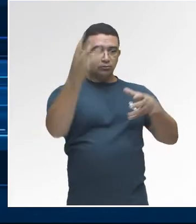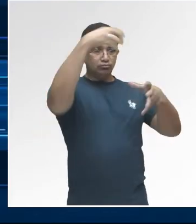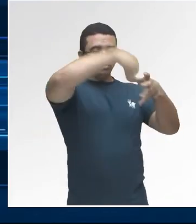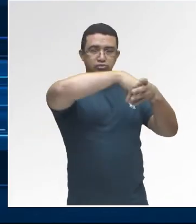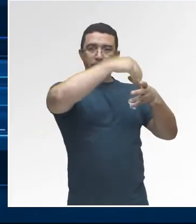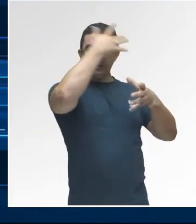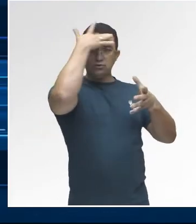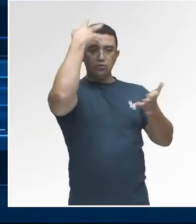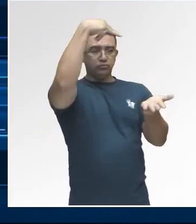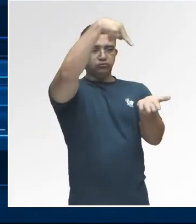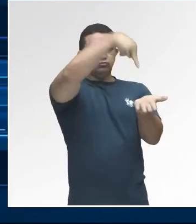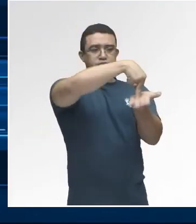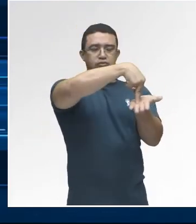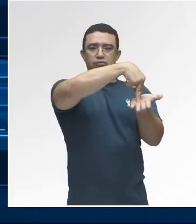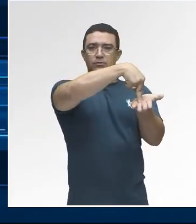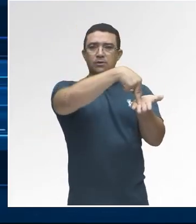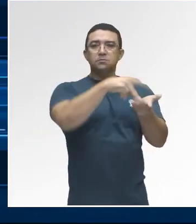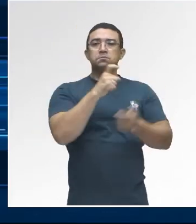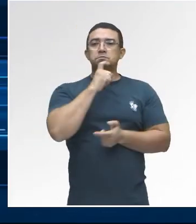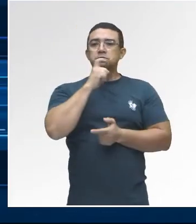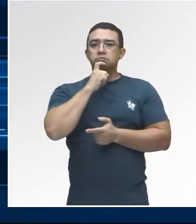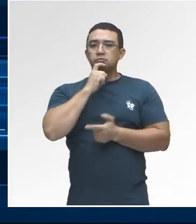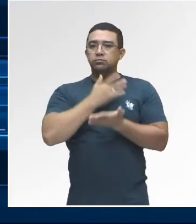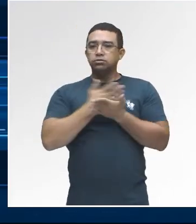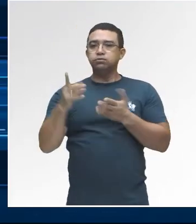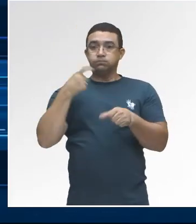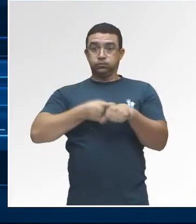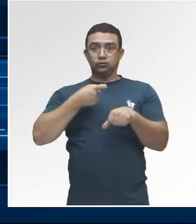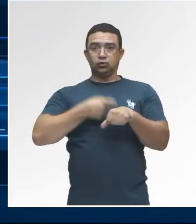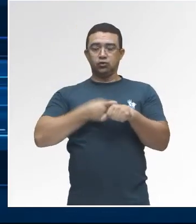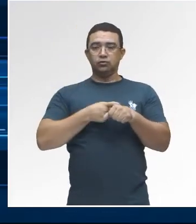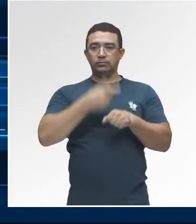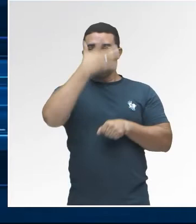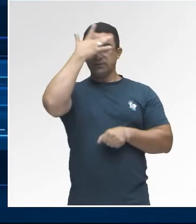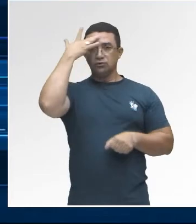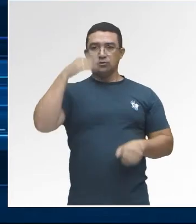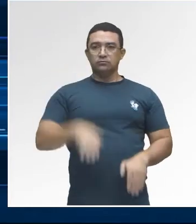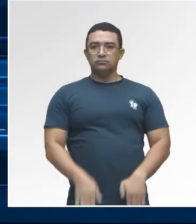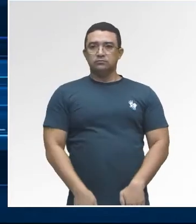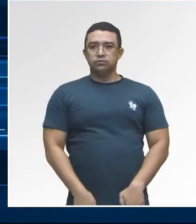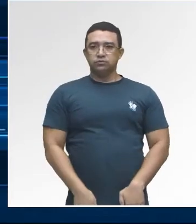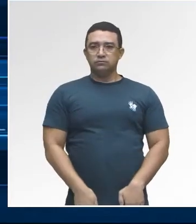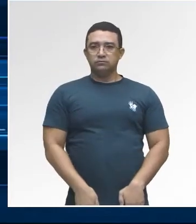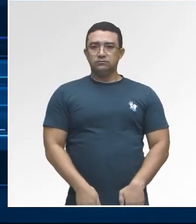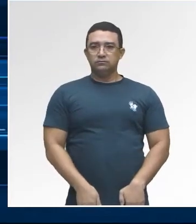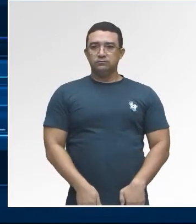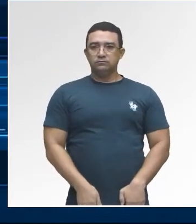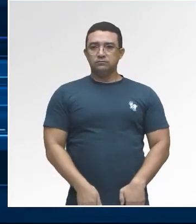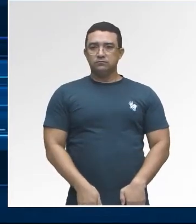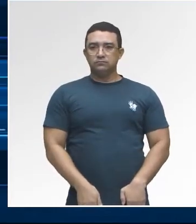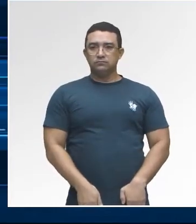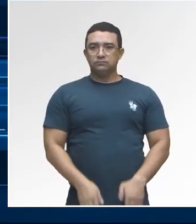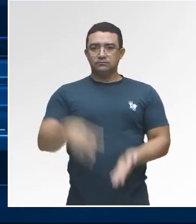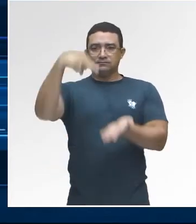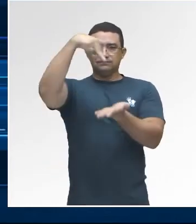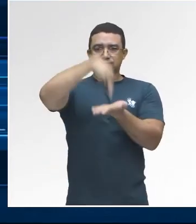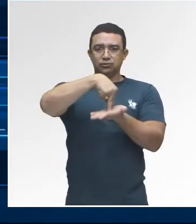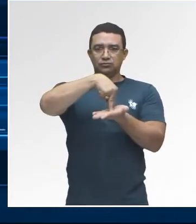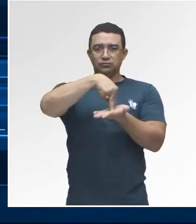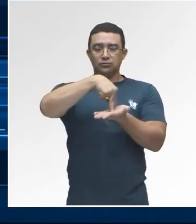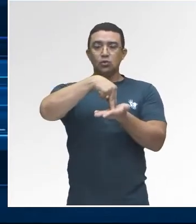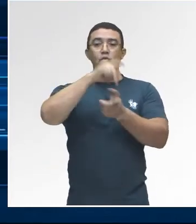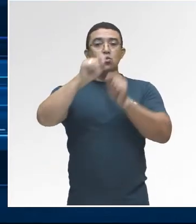Então, é um congelamento é um processo de um congelamento, né, de um corpo morto através do quê?